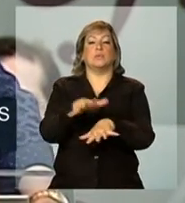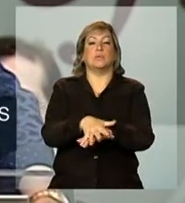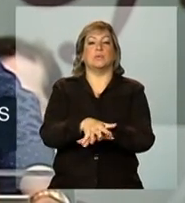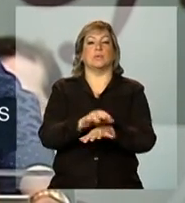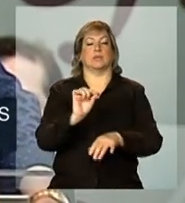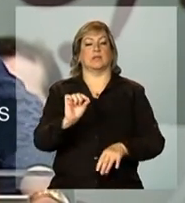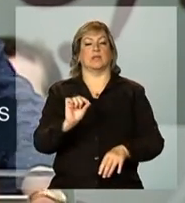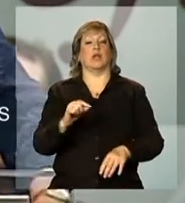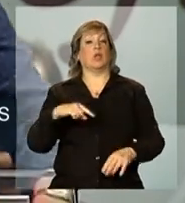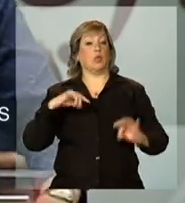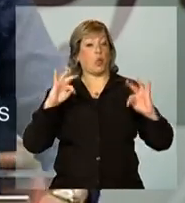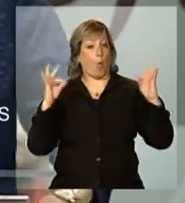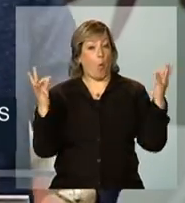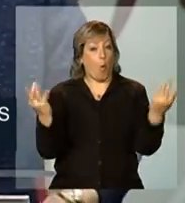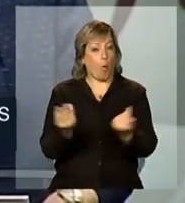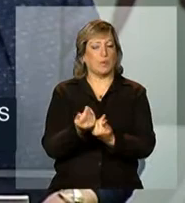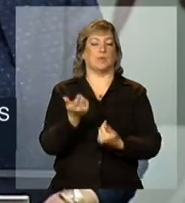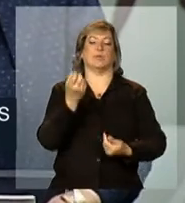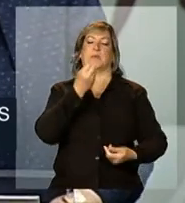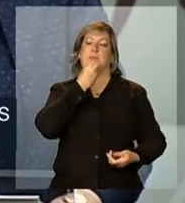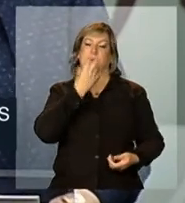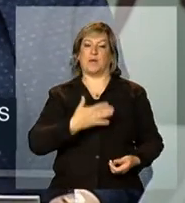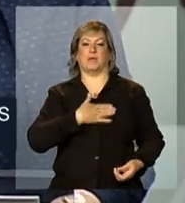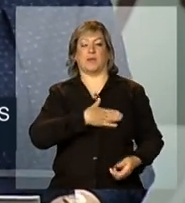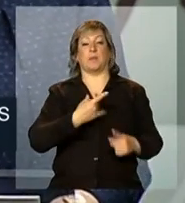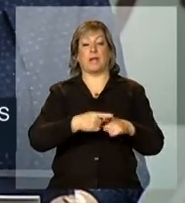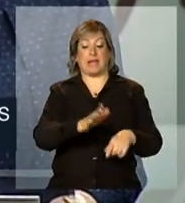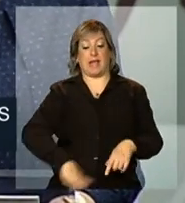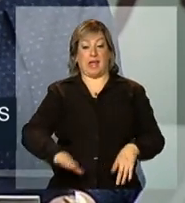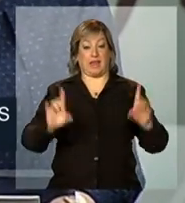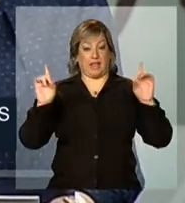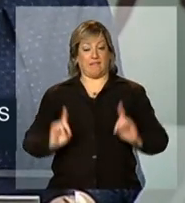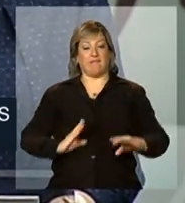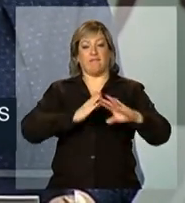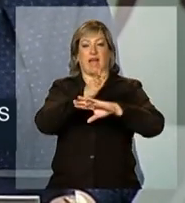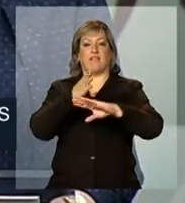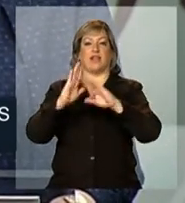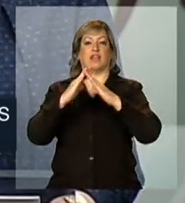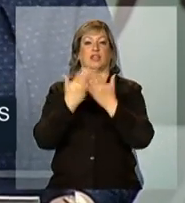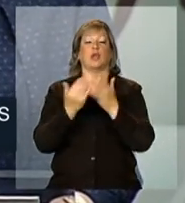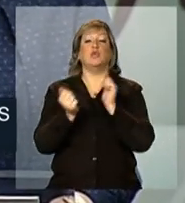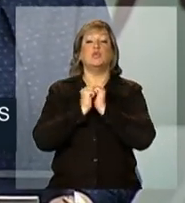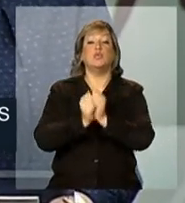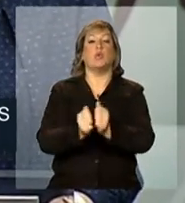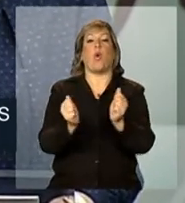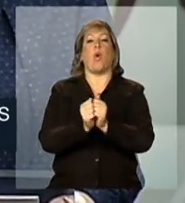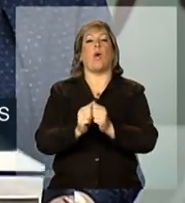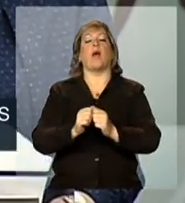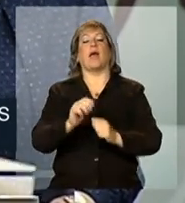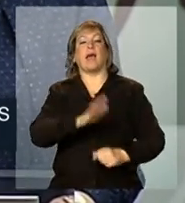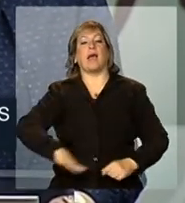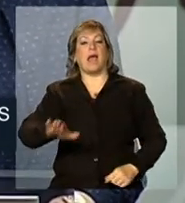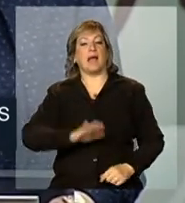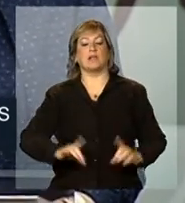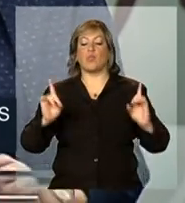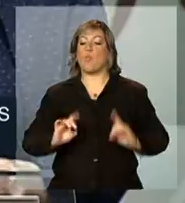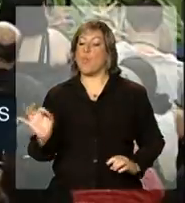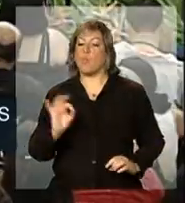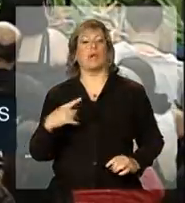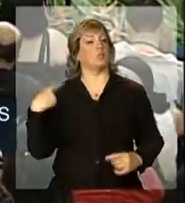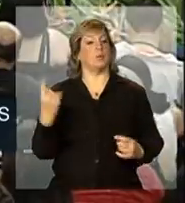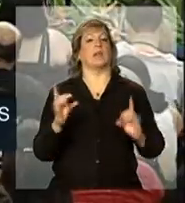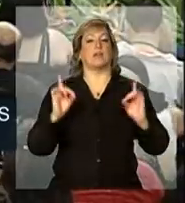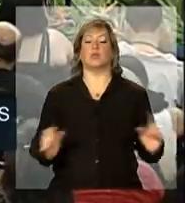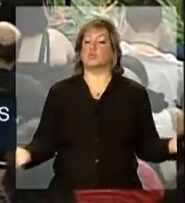ganham quando as crianças com deficiência frequentam as escolas regulares junto com as demais crianças.